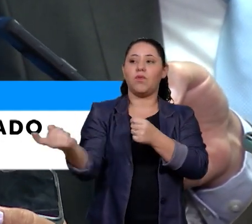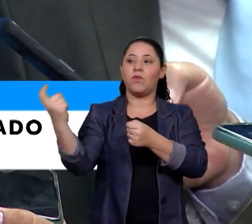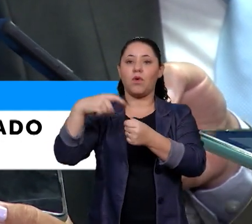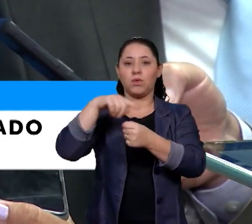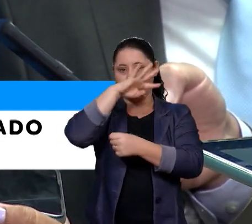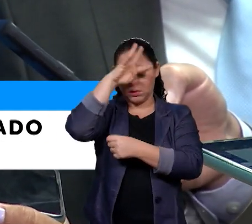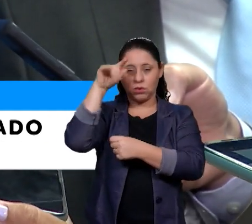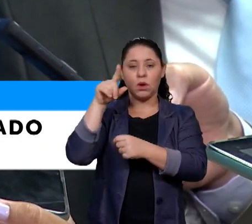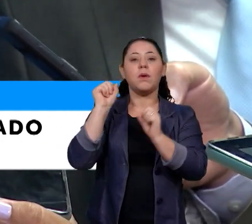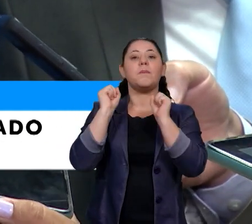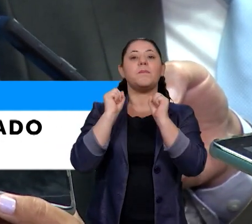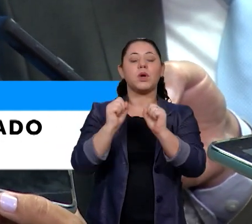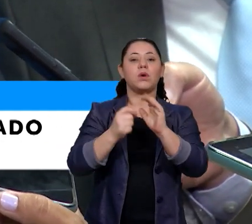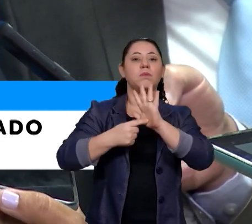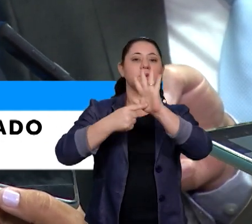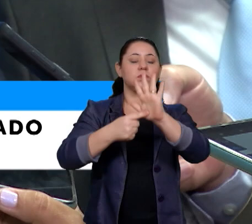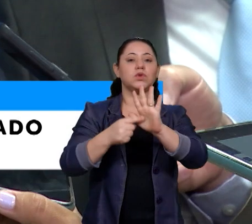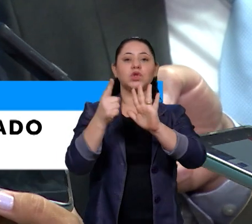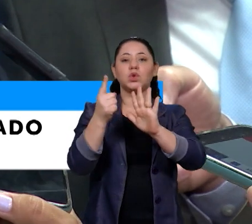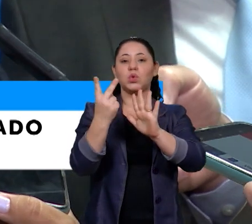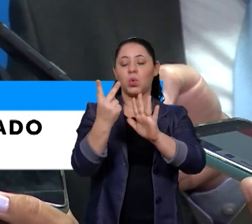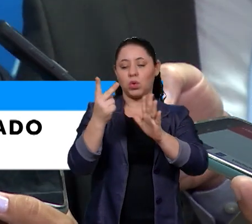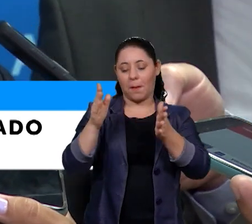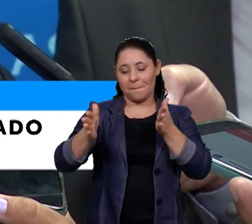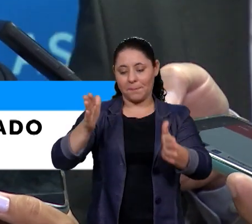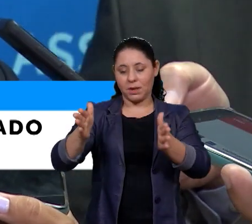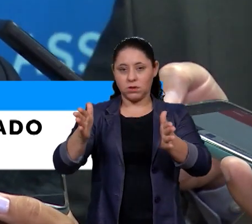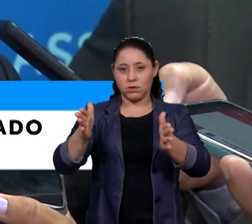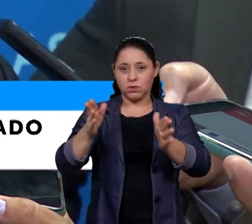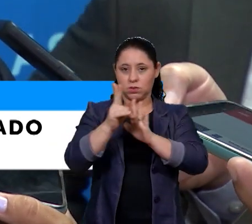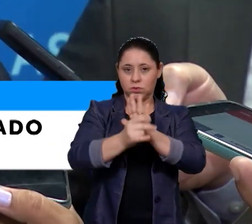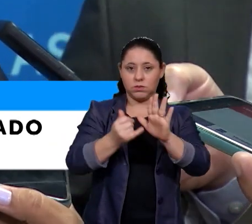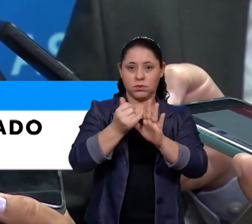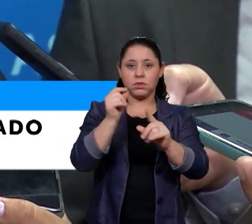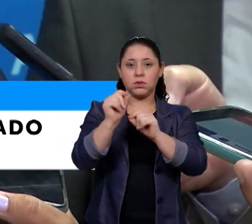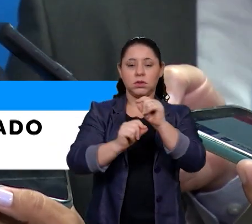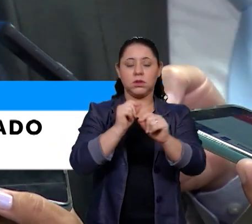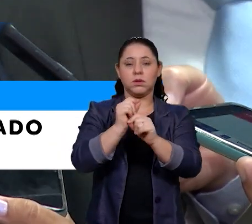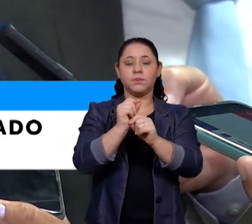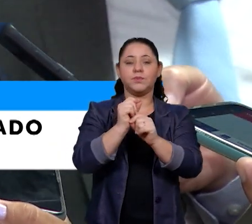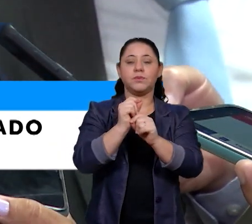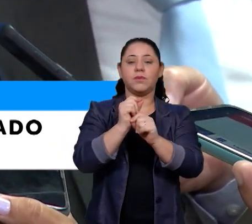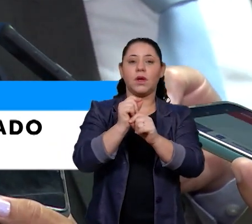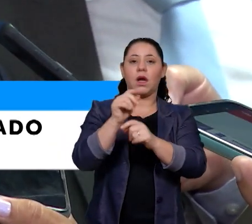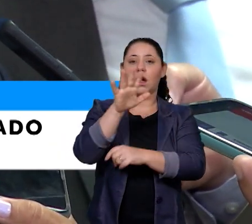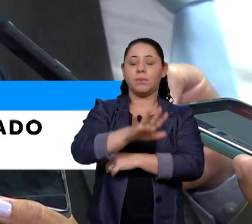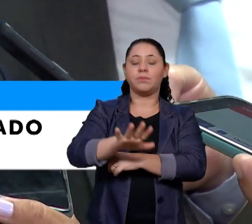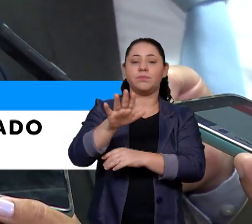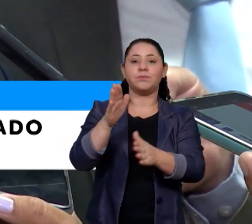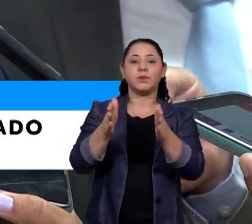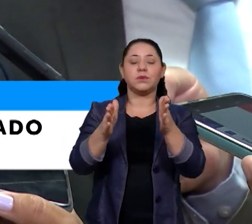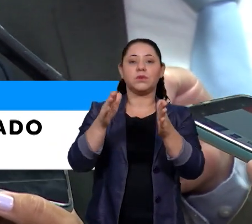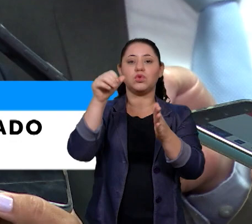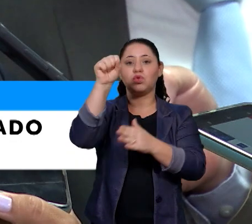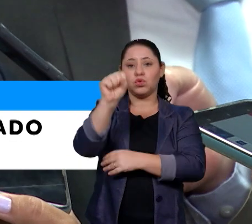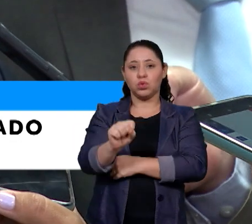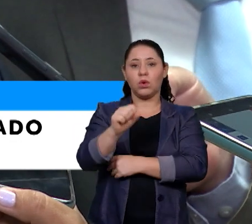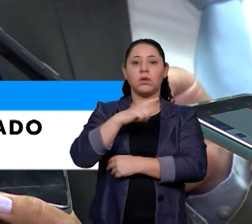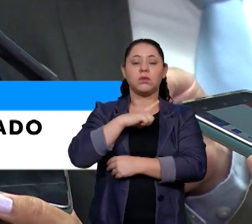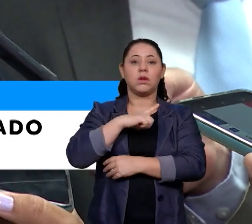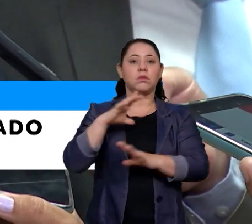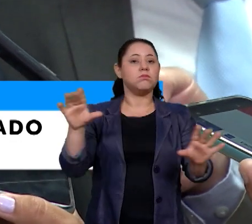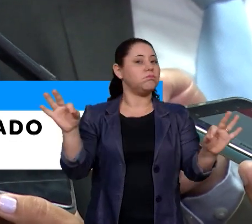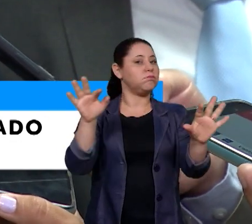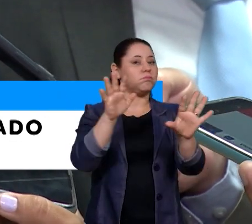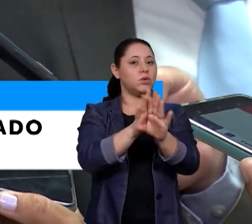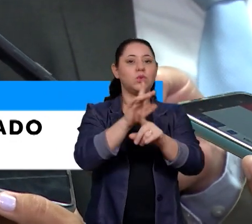nós retornaremos aqui em Mato Grosso do Sul para poder apresentar a segunda parte do projeto, que seria a parte sul. E